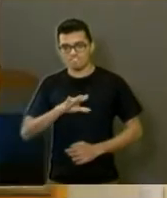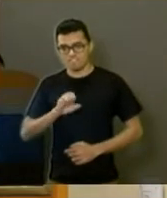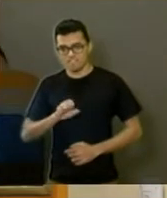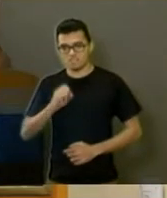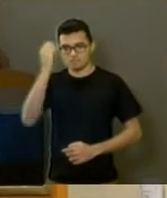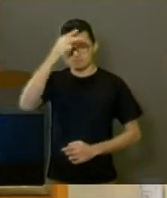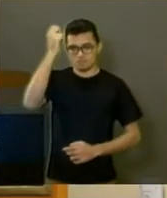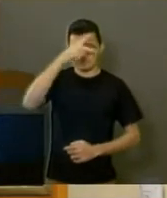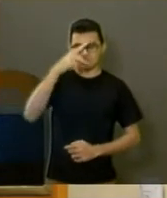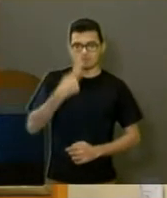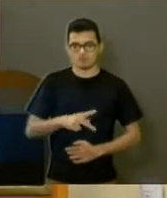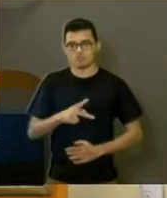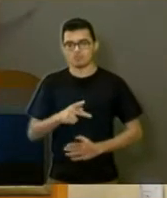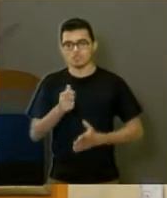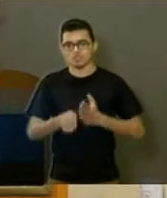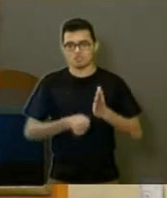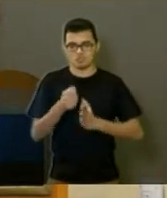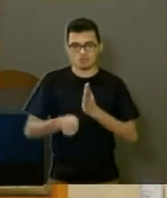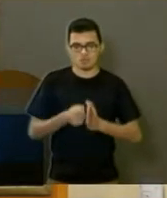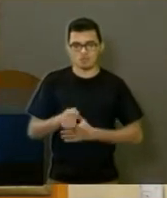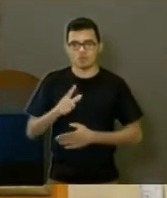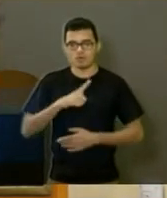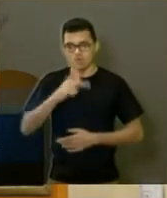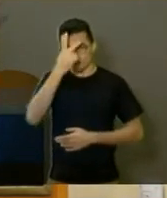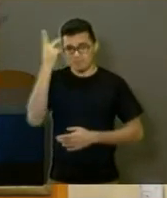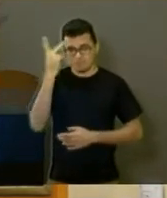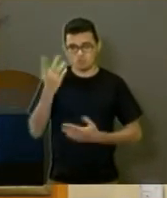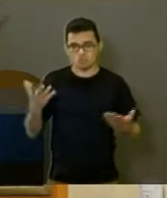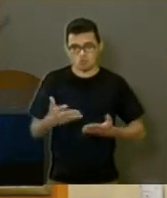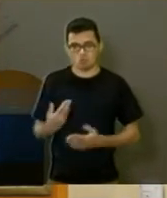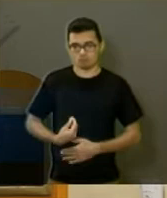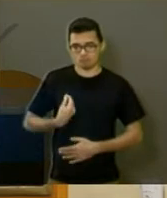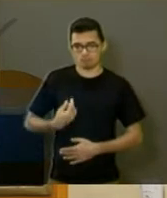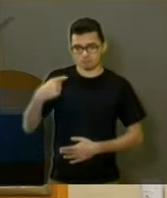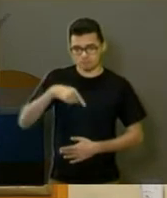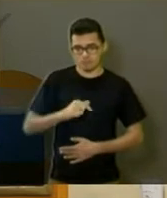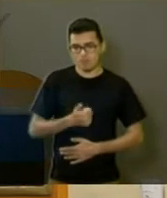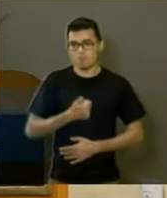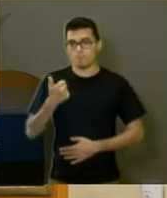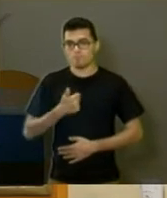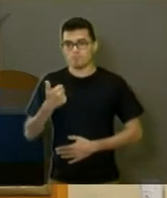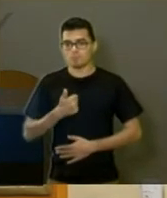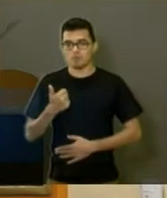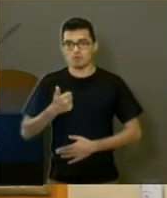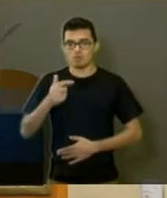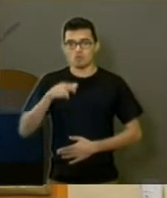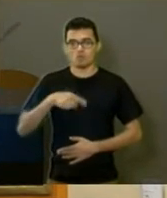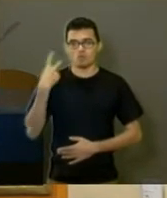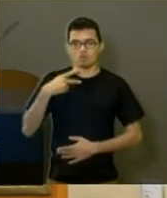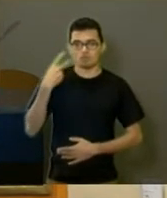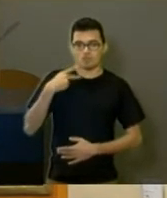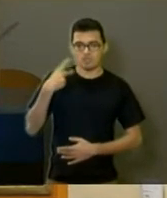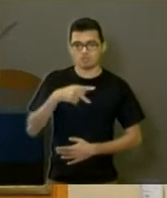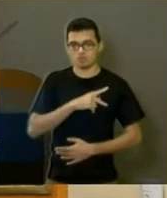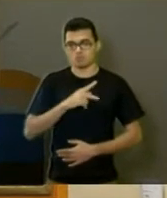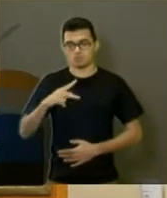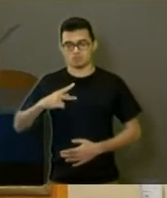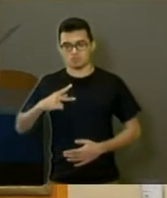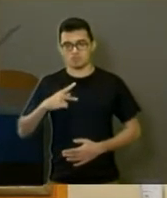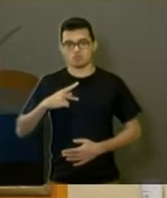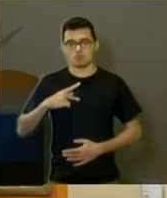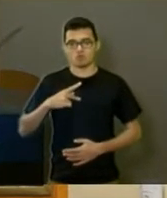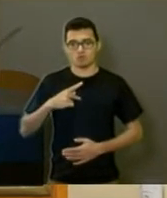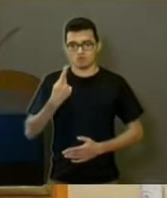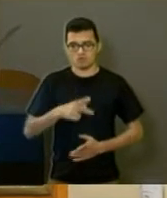Mensagens de pessoas que não puderam comparecer a este evento. Primeiramente, do vereador e presidente da Câmara Municipal